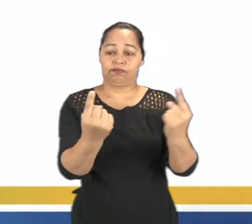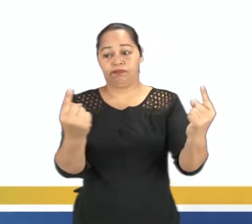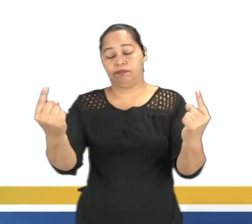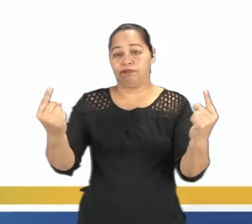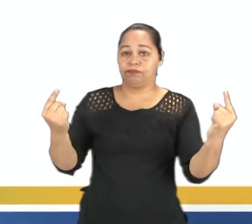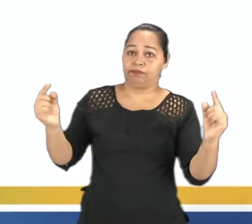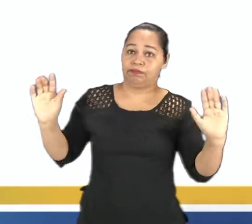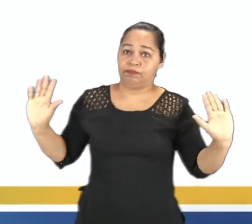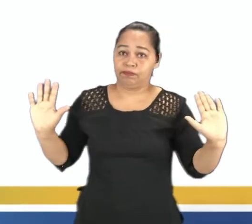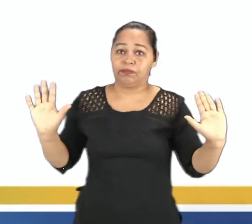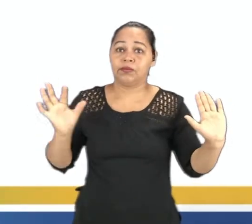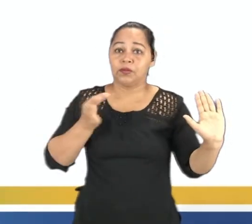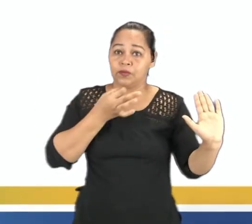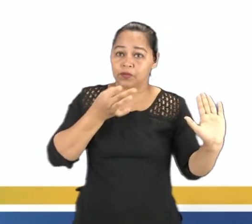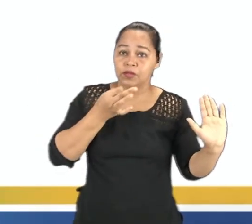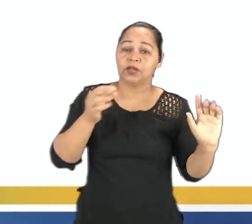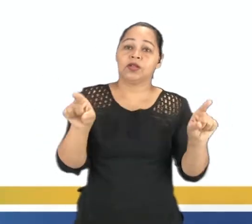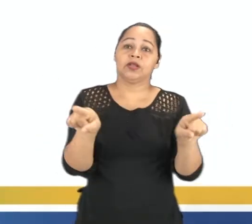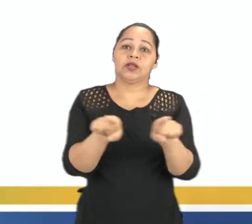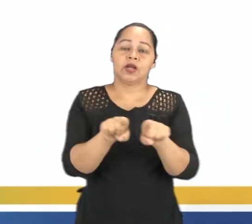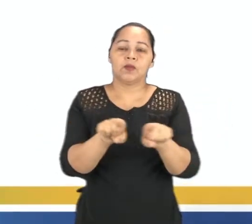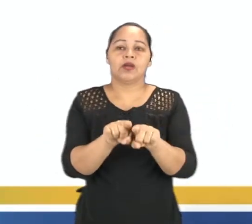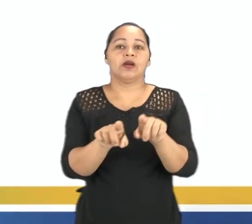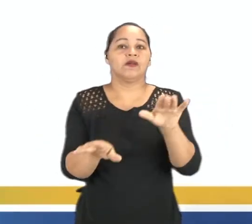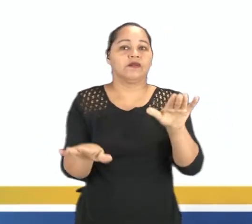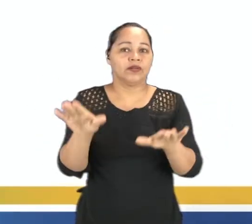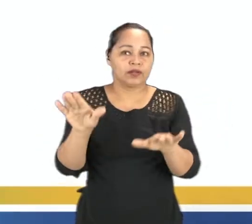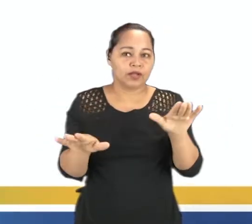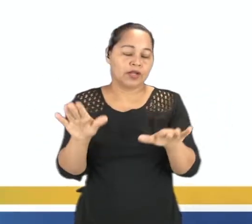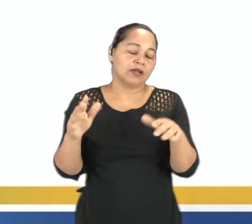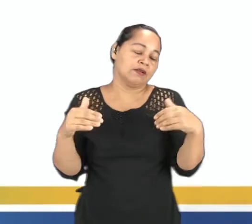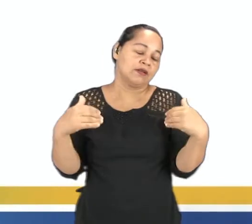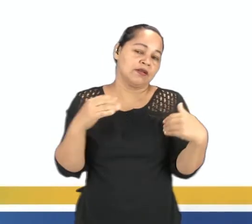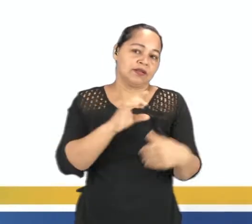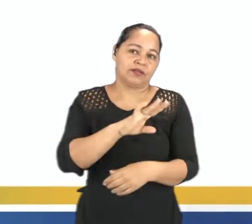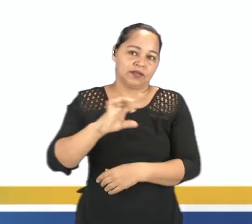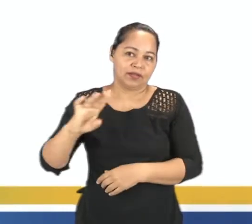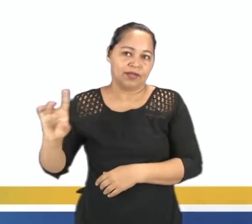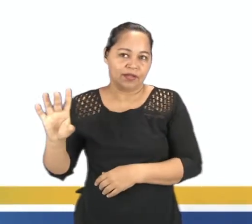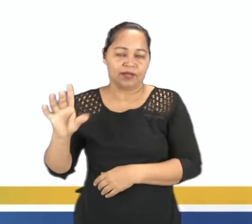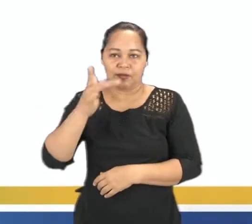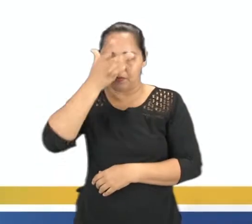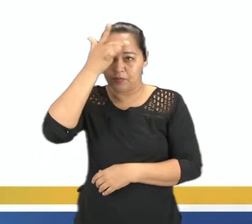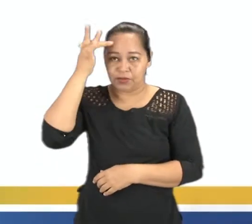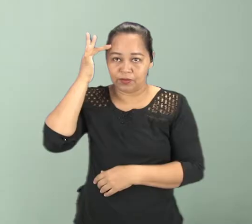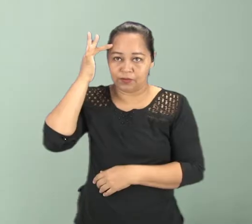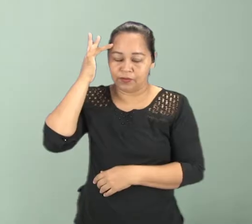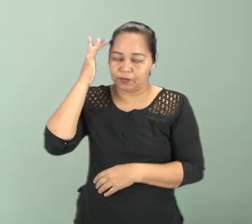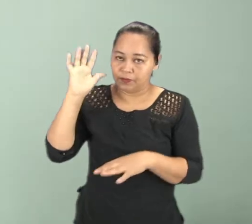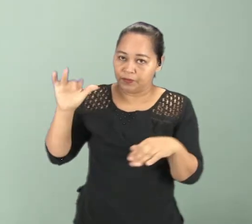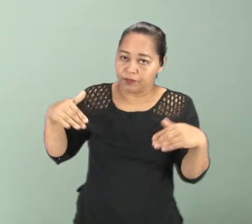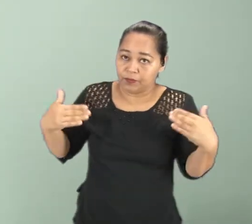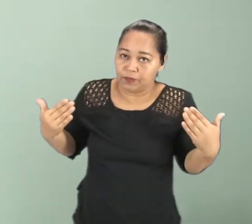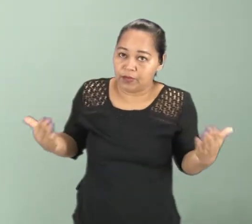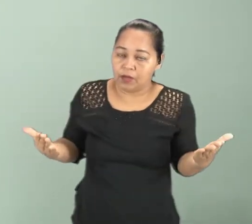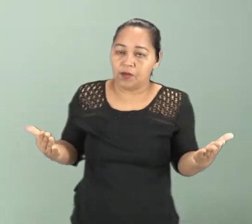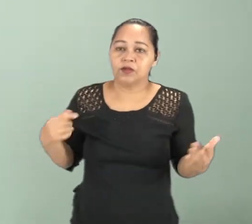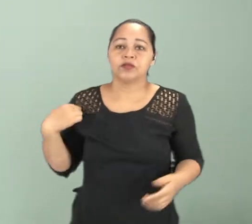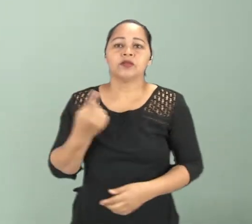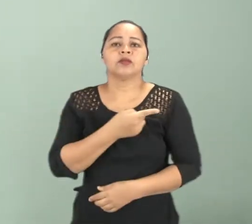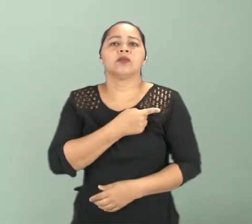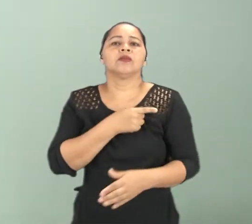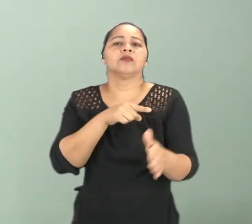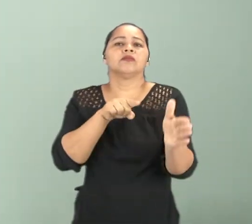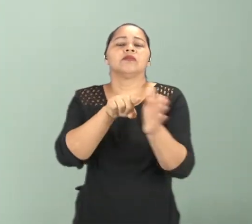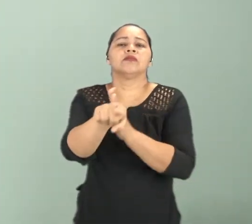pessoa, bem como também pode variar no decorrer da vida de cada humano. Tá? Então, se